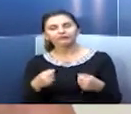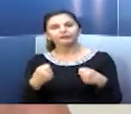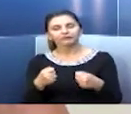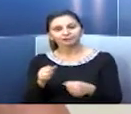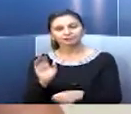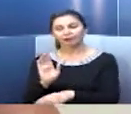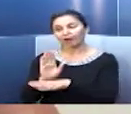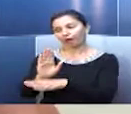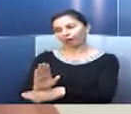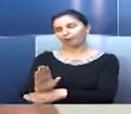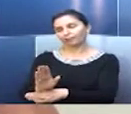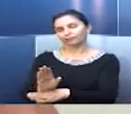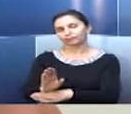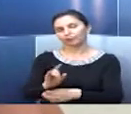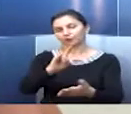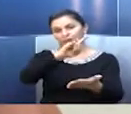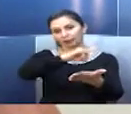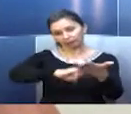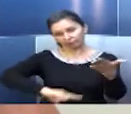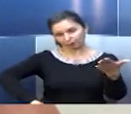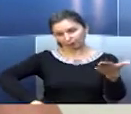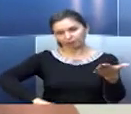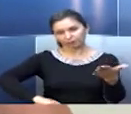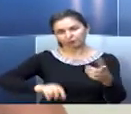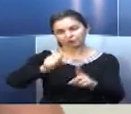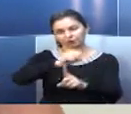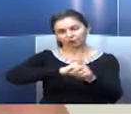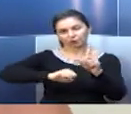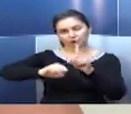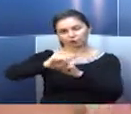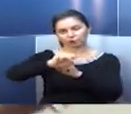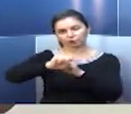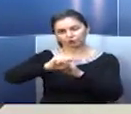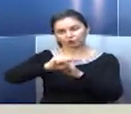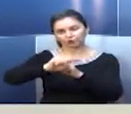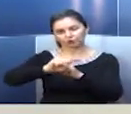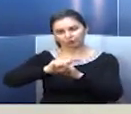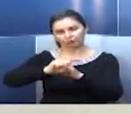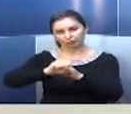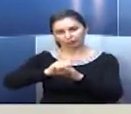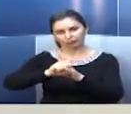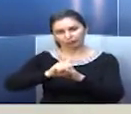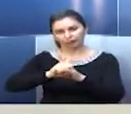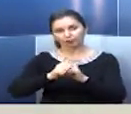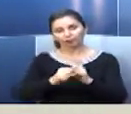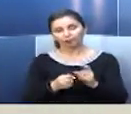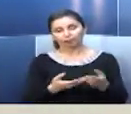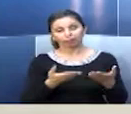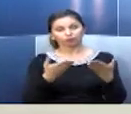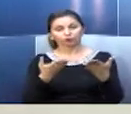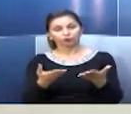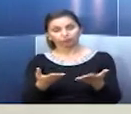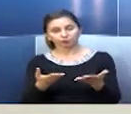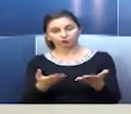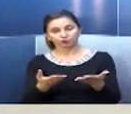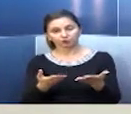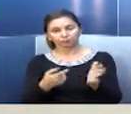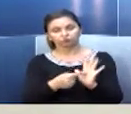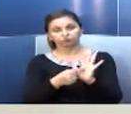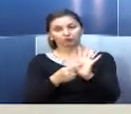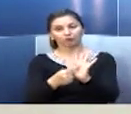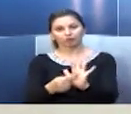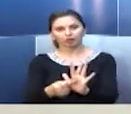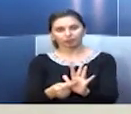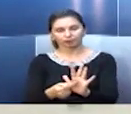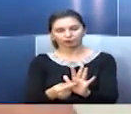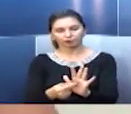pela nota fiscal social. Então, eu trouxe aqui a indicação, mais uma vez, espero